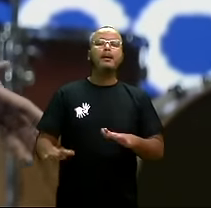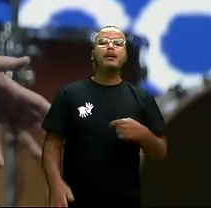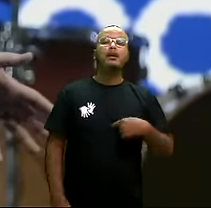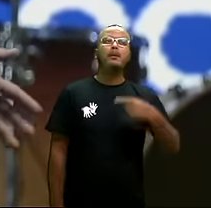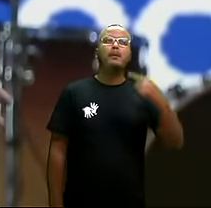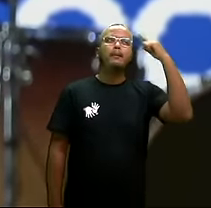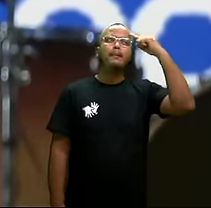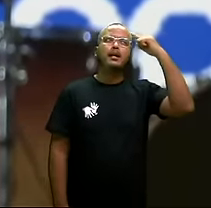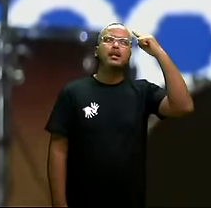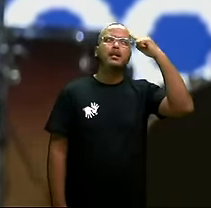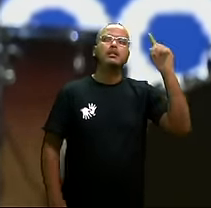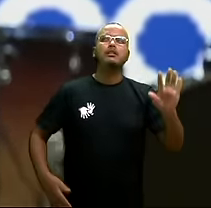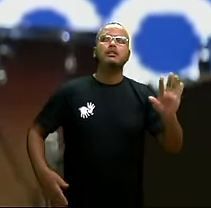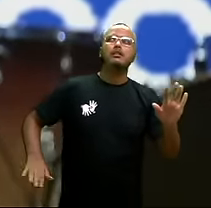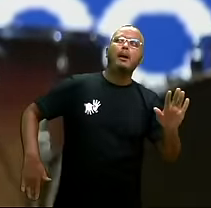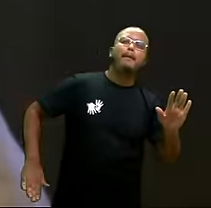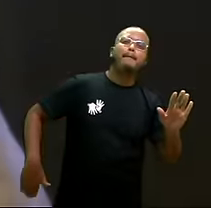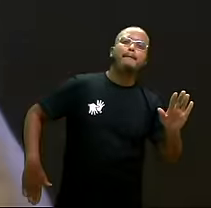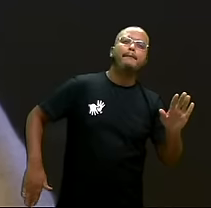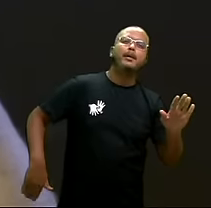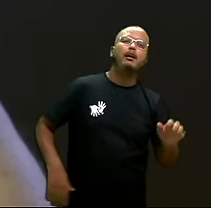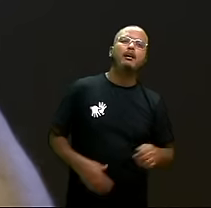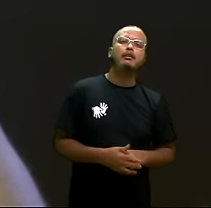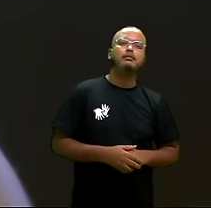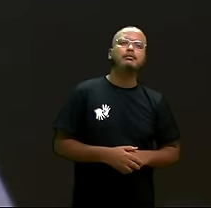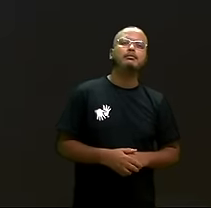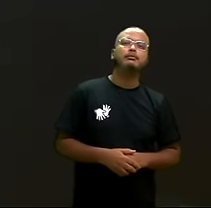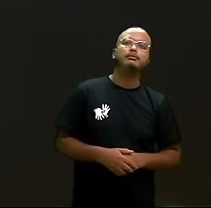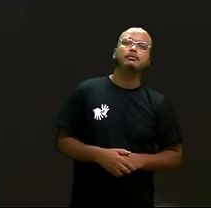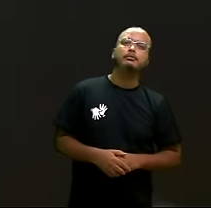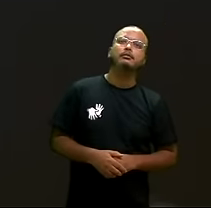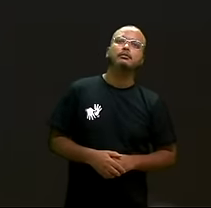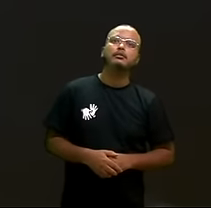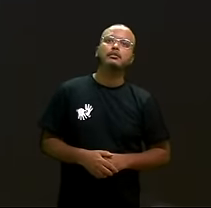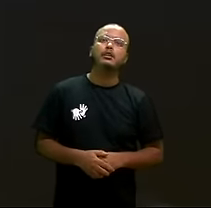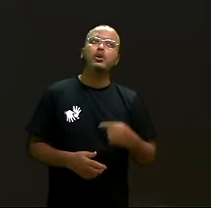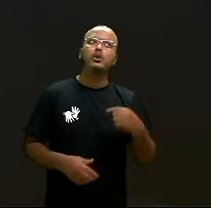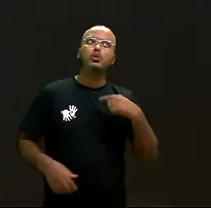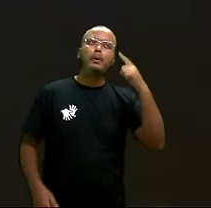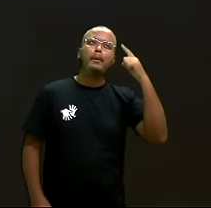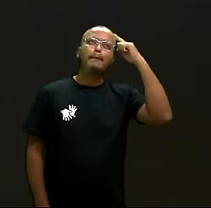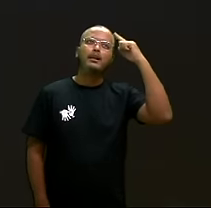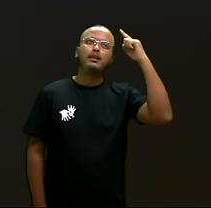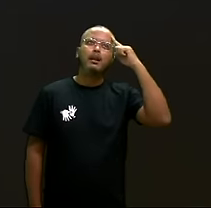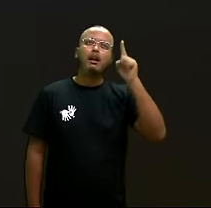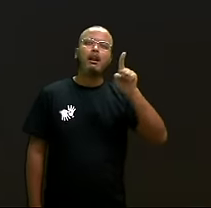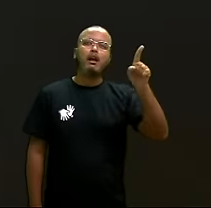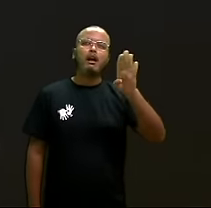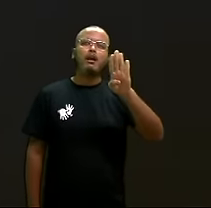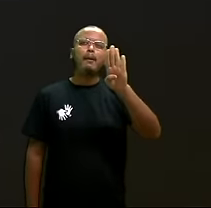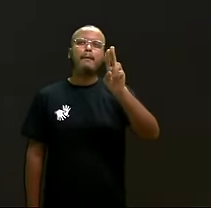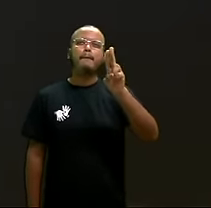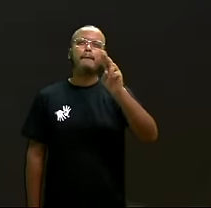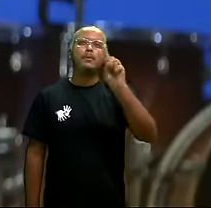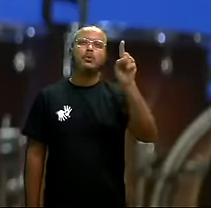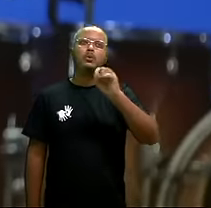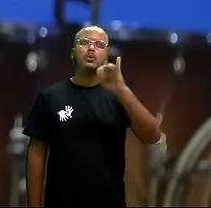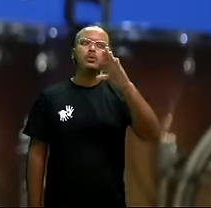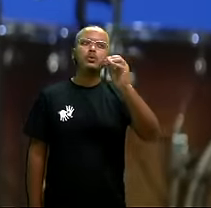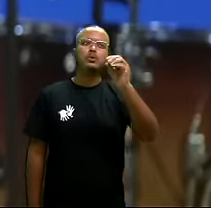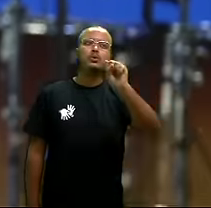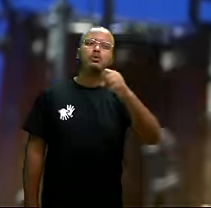Pastor, meu corpo está aqui, mas minha alma está na rua das pedras de Búzios agora, caminhando sozinha.